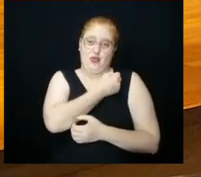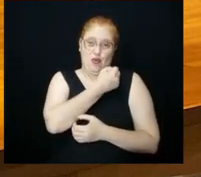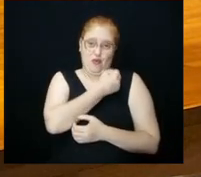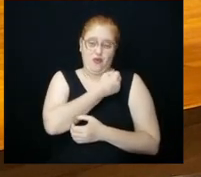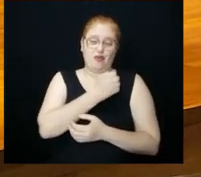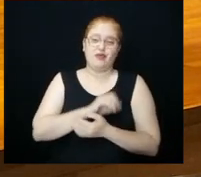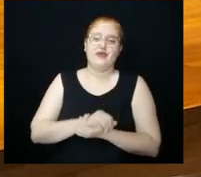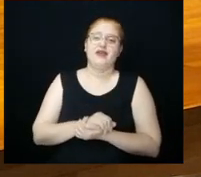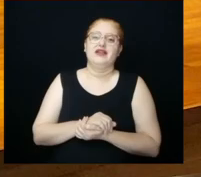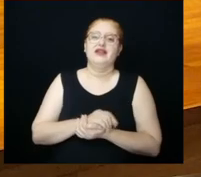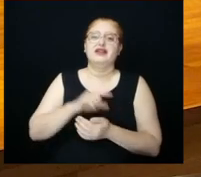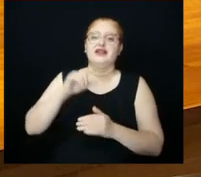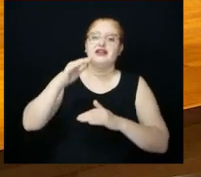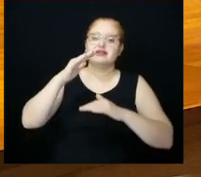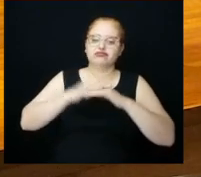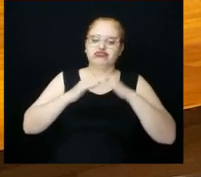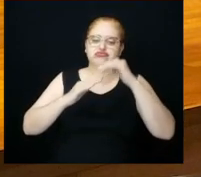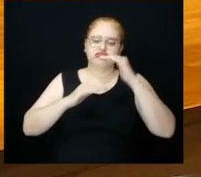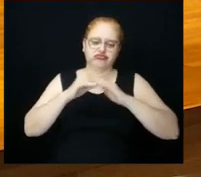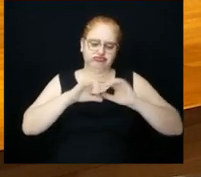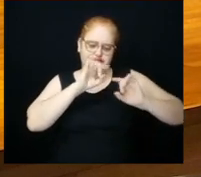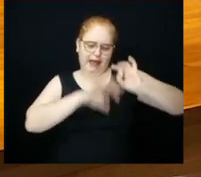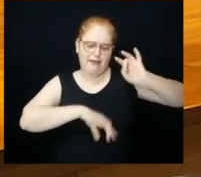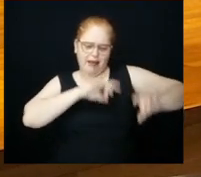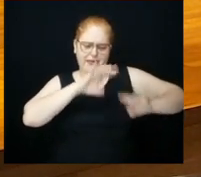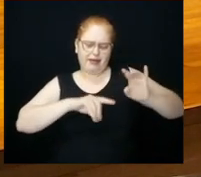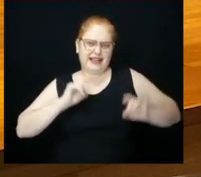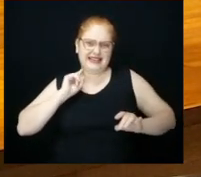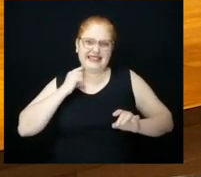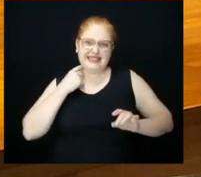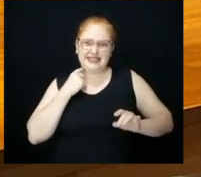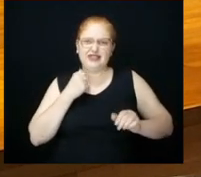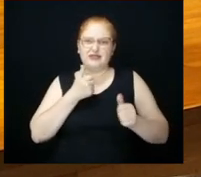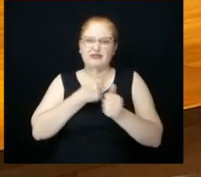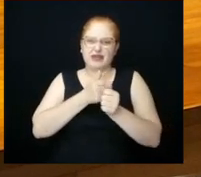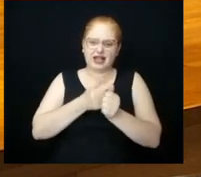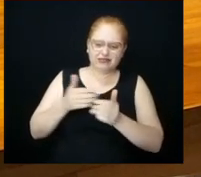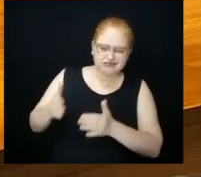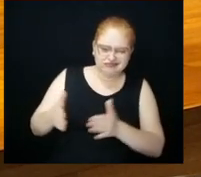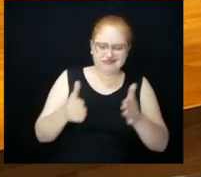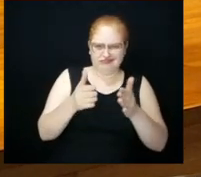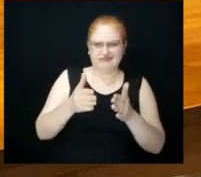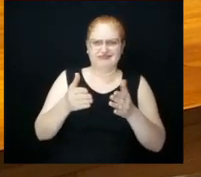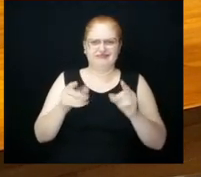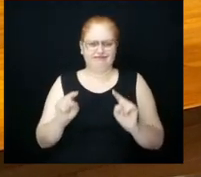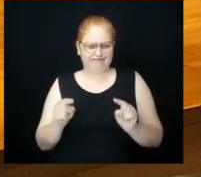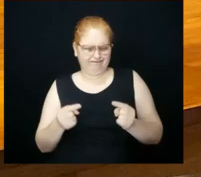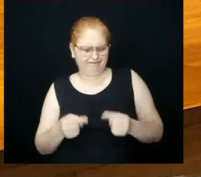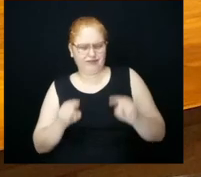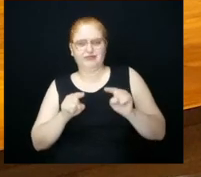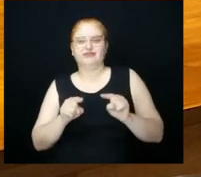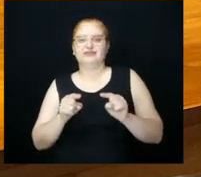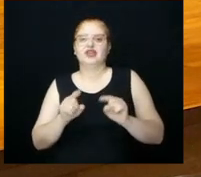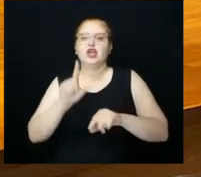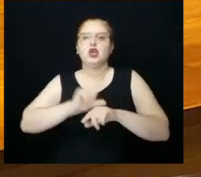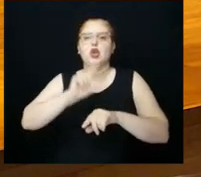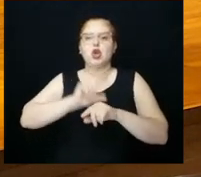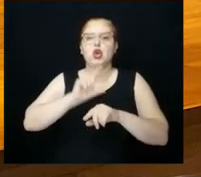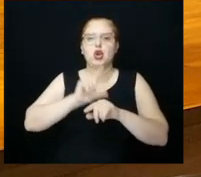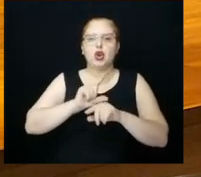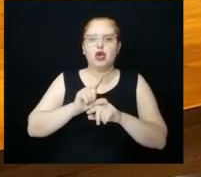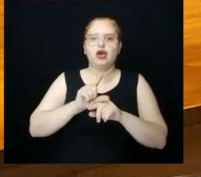0801-77777. E as pilhas de lixo que se amontoavam à beira da estrada como uma provocação. O comércio pulsava de